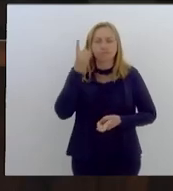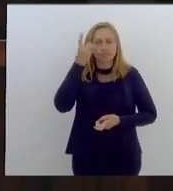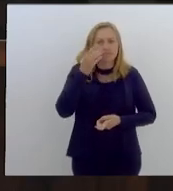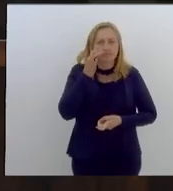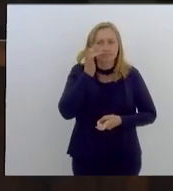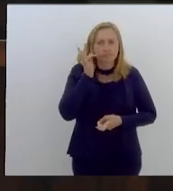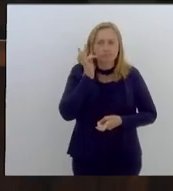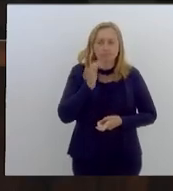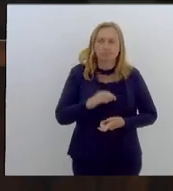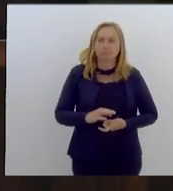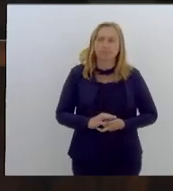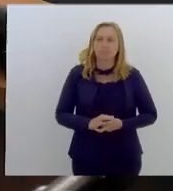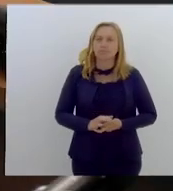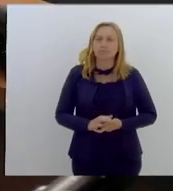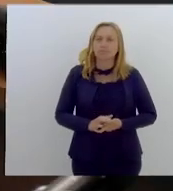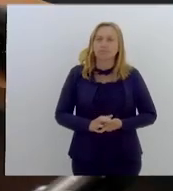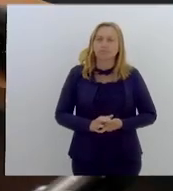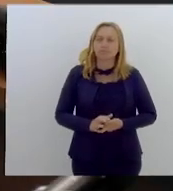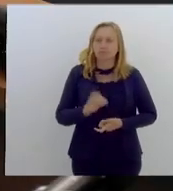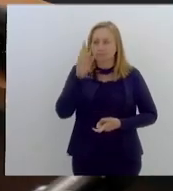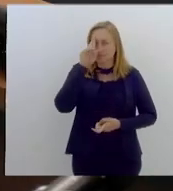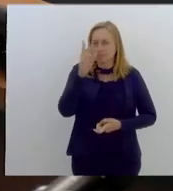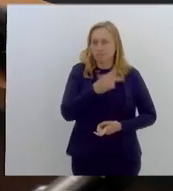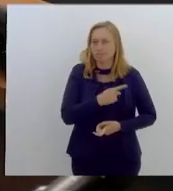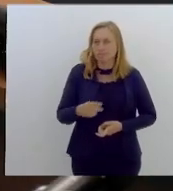Flávio, por favor. Senhor presidente,